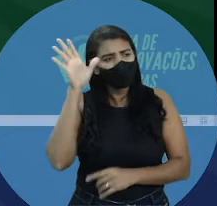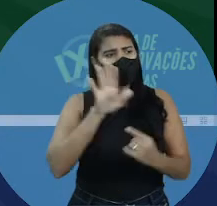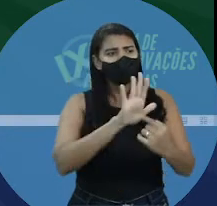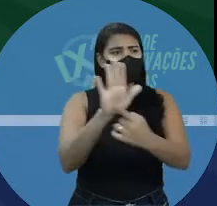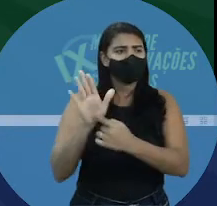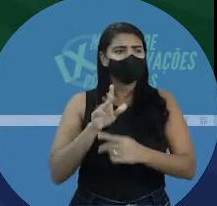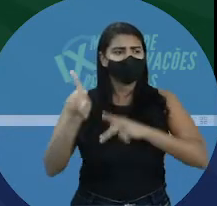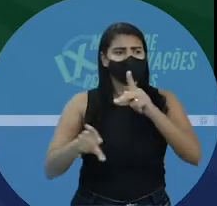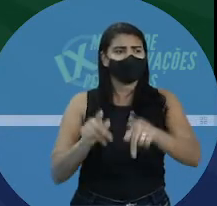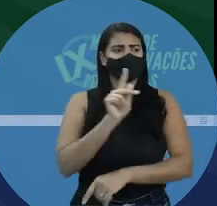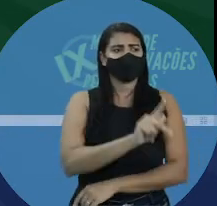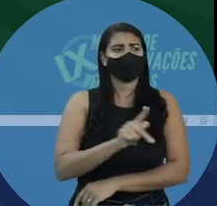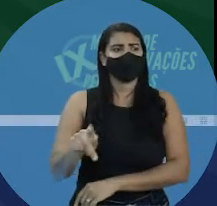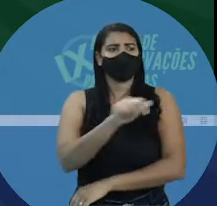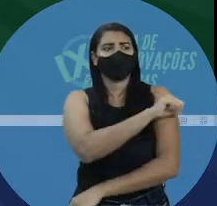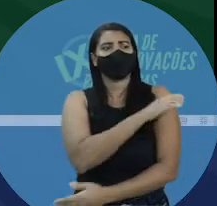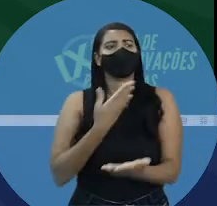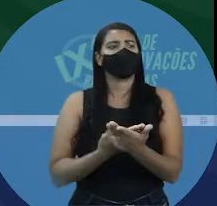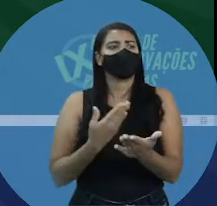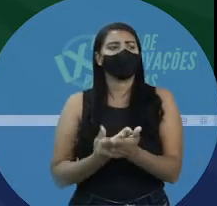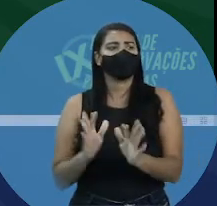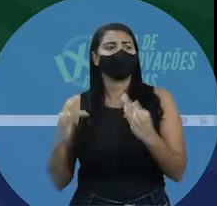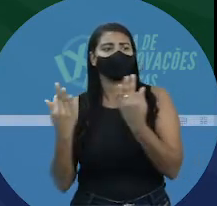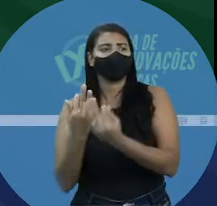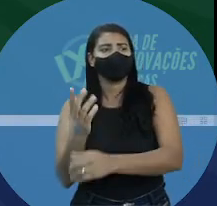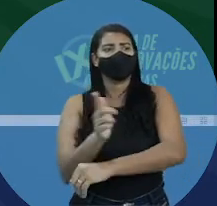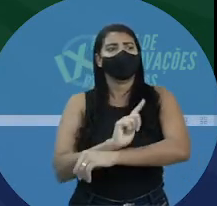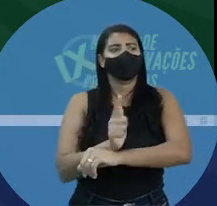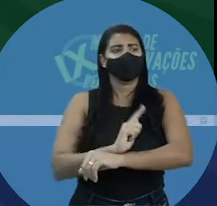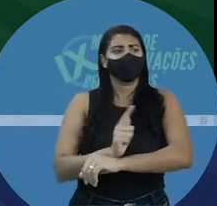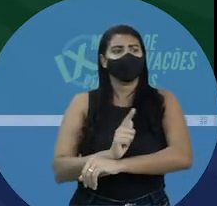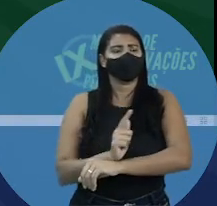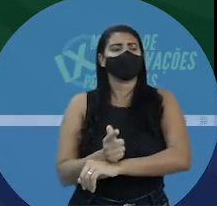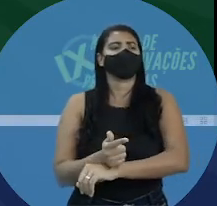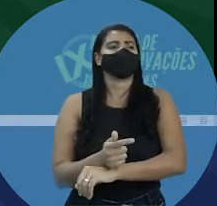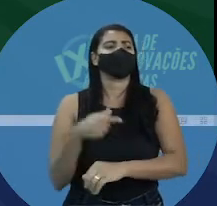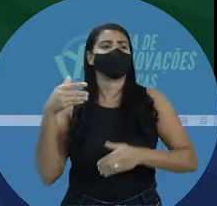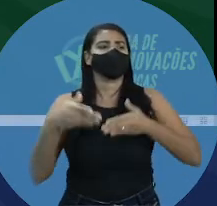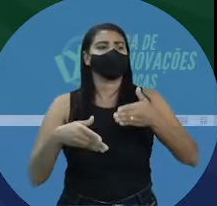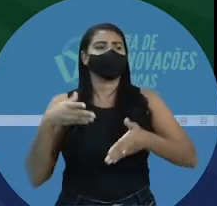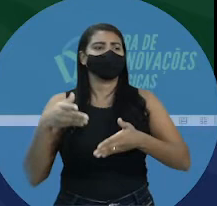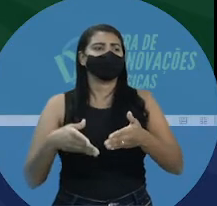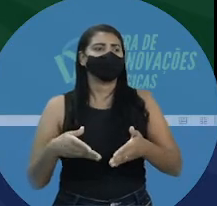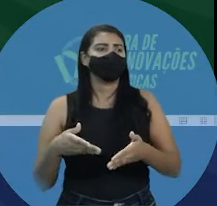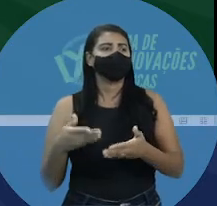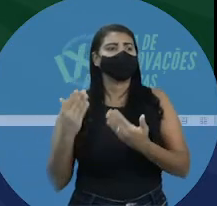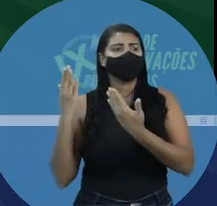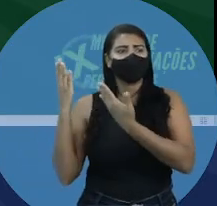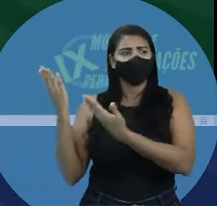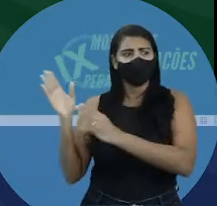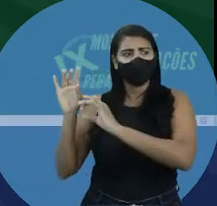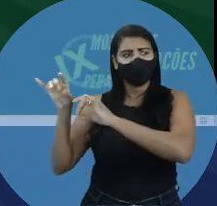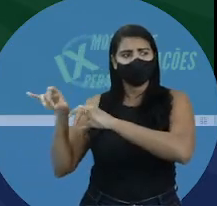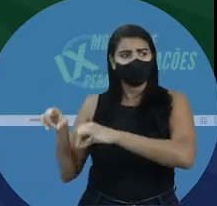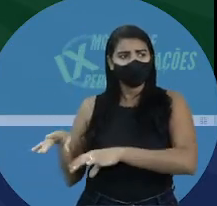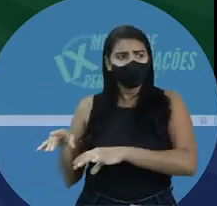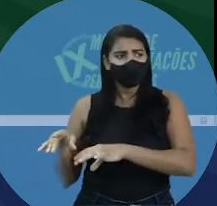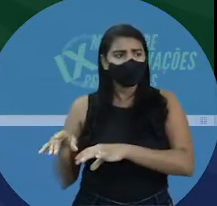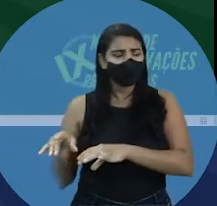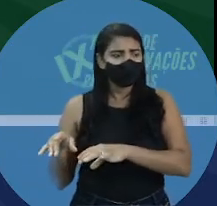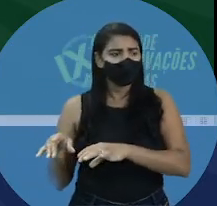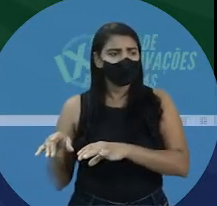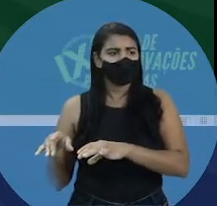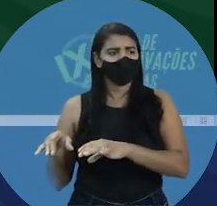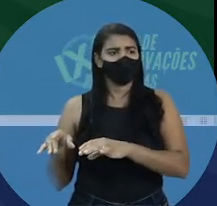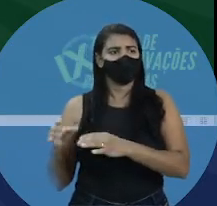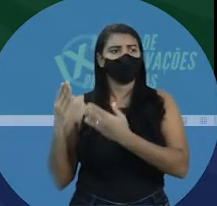os professores, gestão, alunos, para o descarte regular